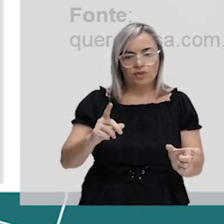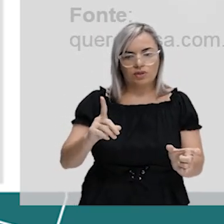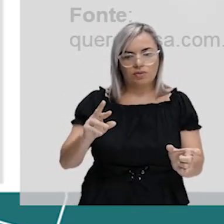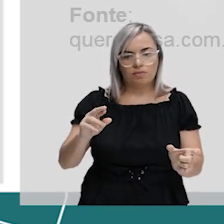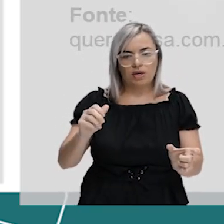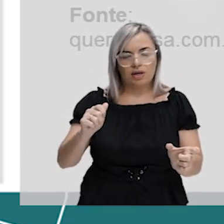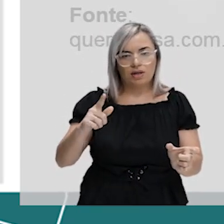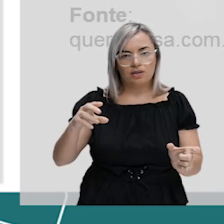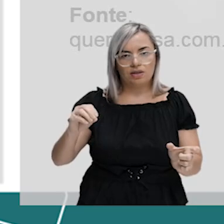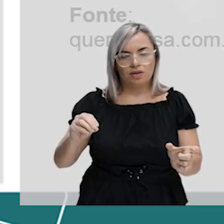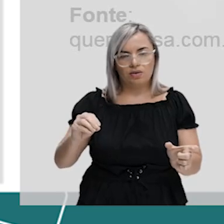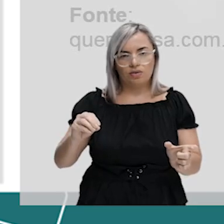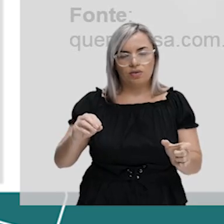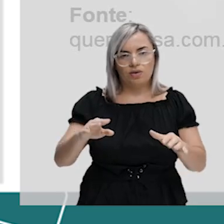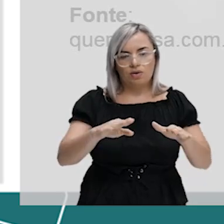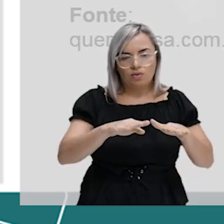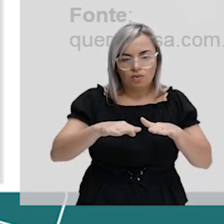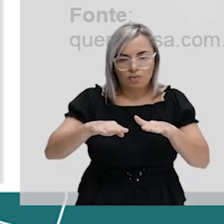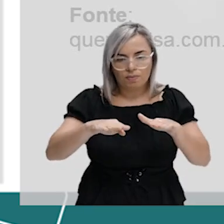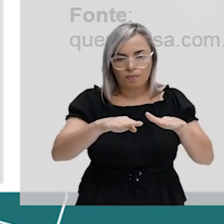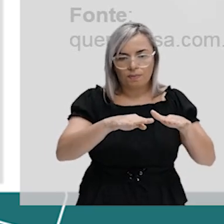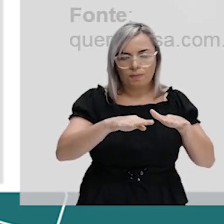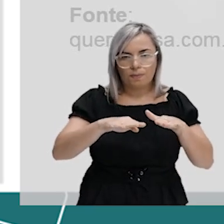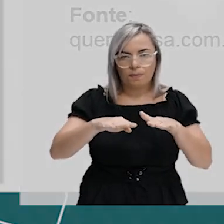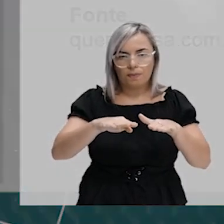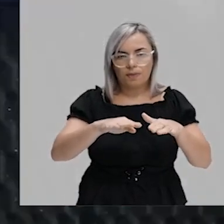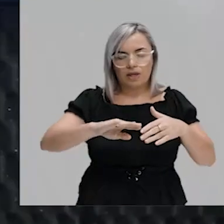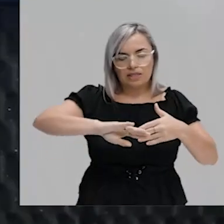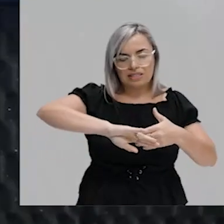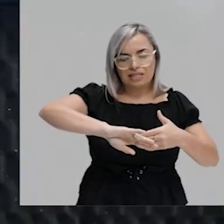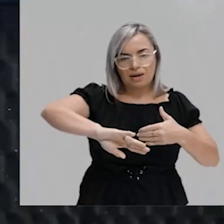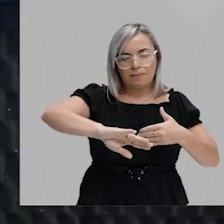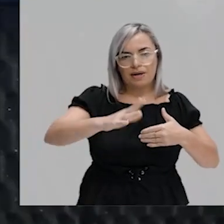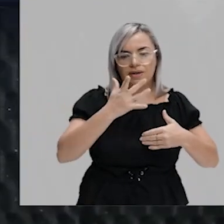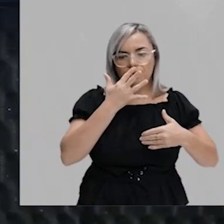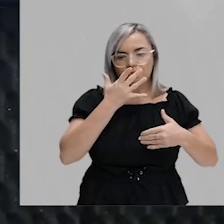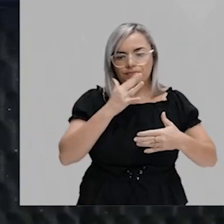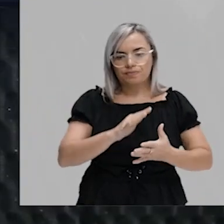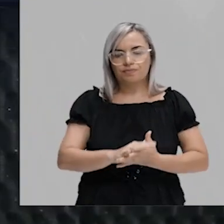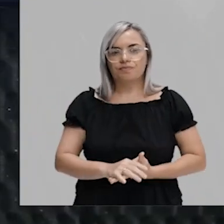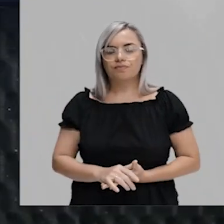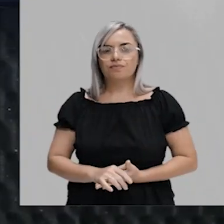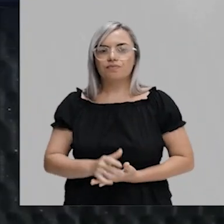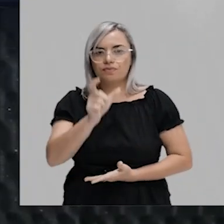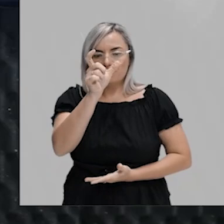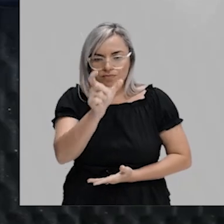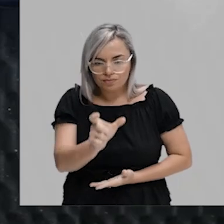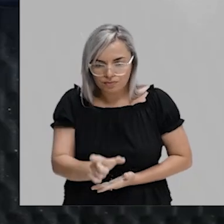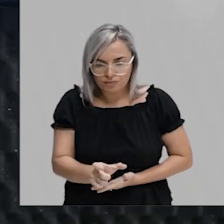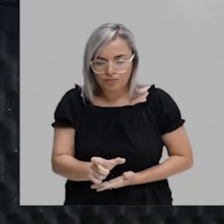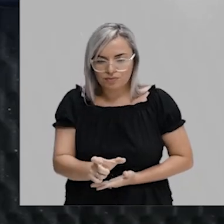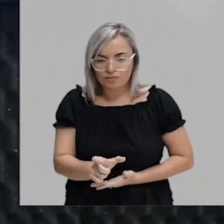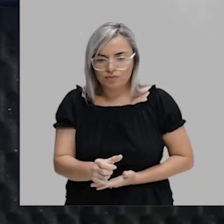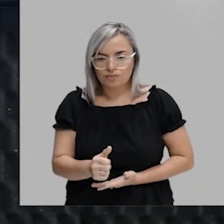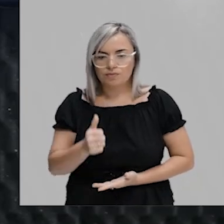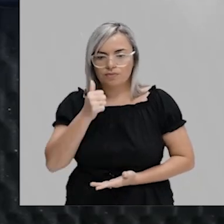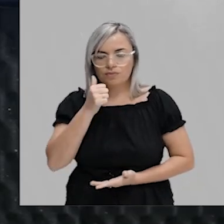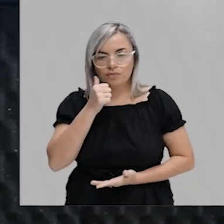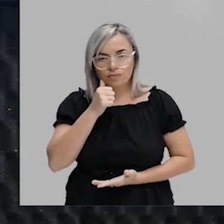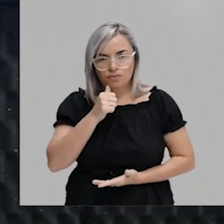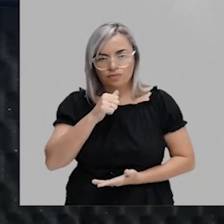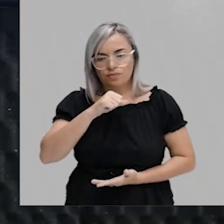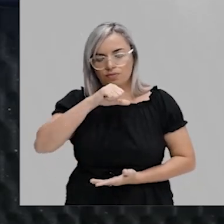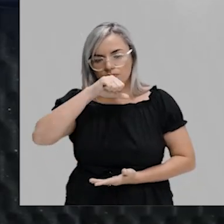elas estão separadas em cores, né? Eu tenho uma mãe, tá? Eu tenho o DNA